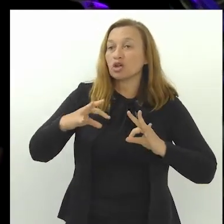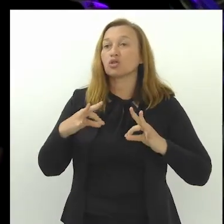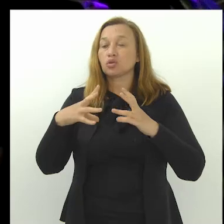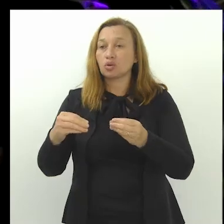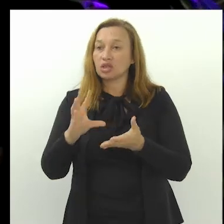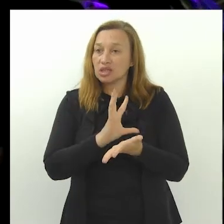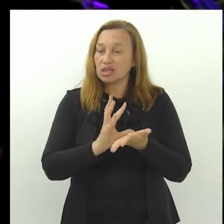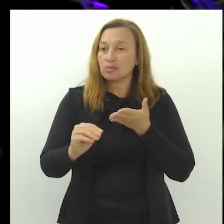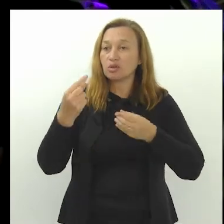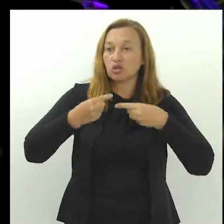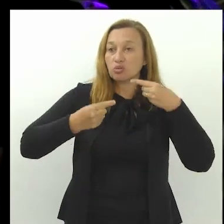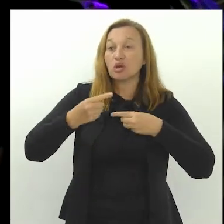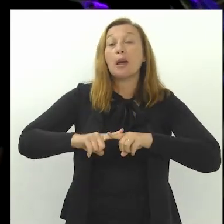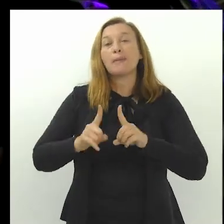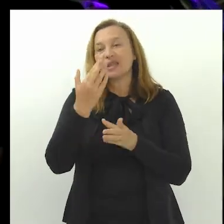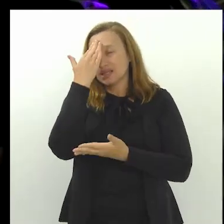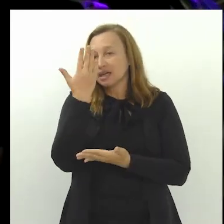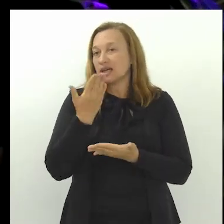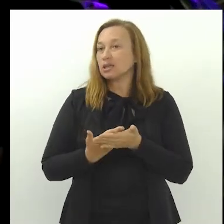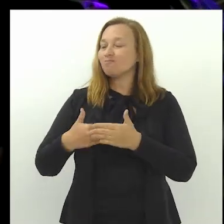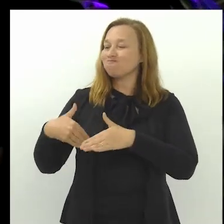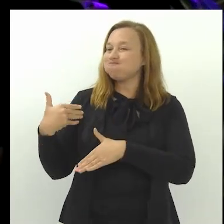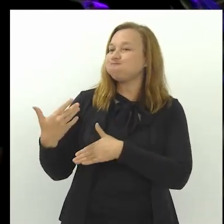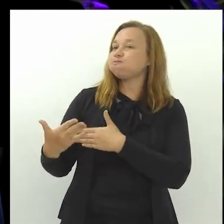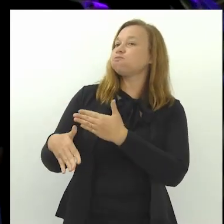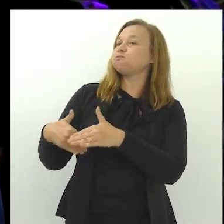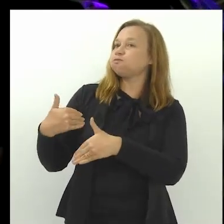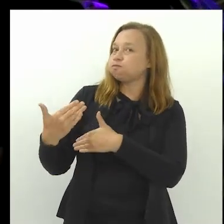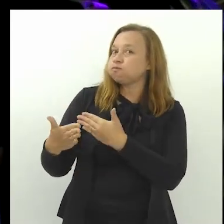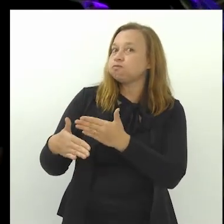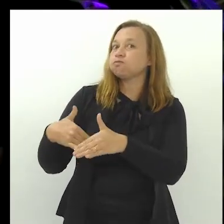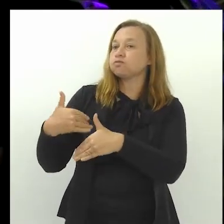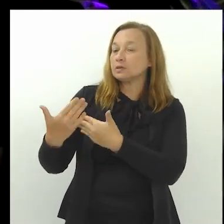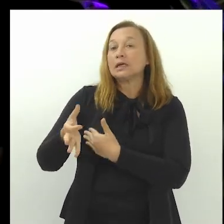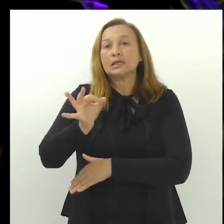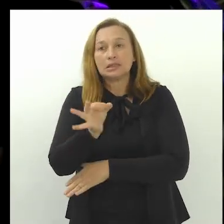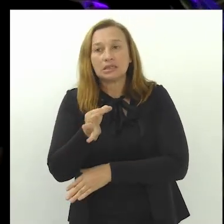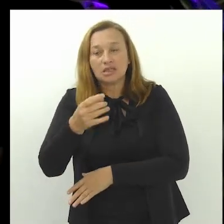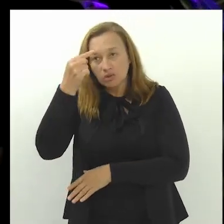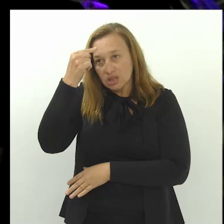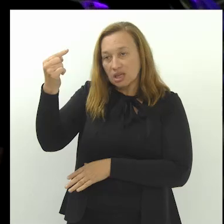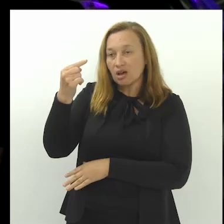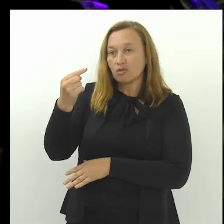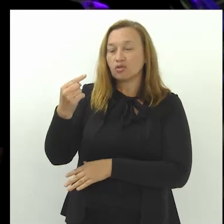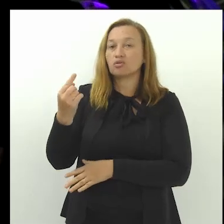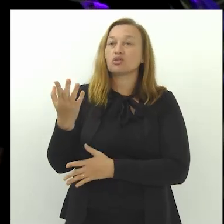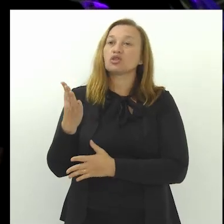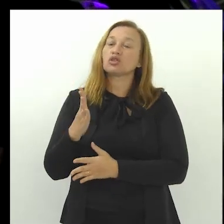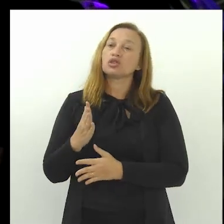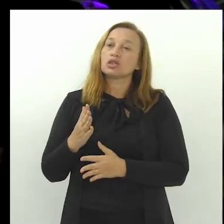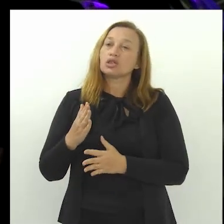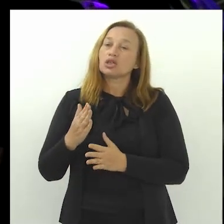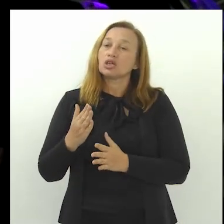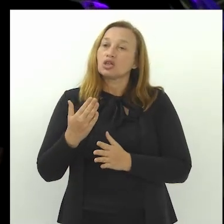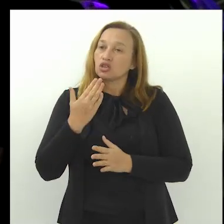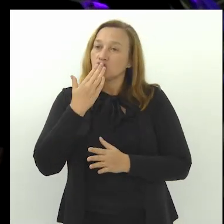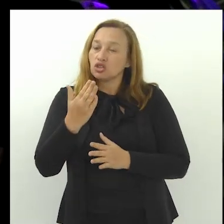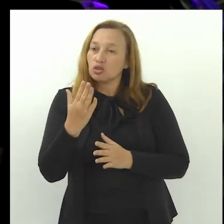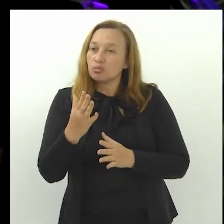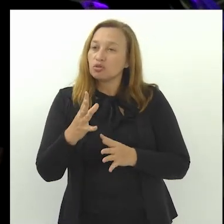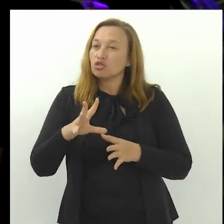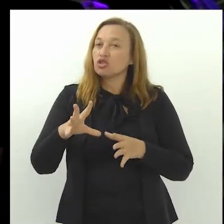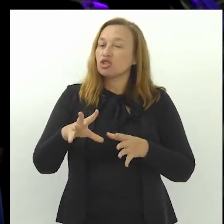uma integralidade maior das pautas discutidas, mas eu acredito que é um processo, né? E com certeza o ideal seria chegar em algum tipo